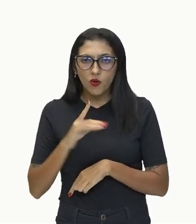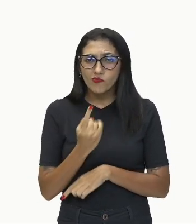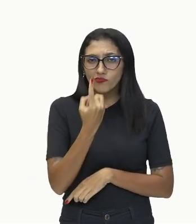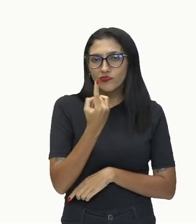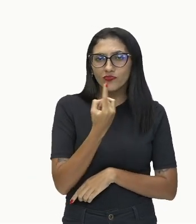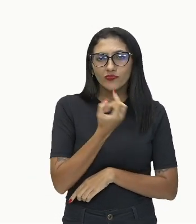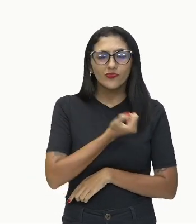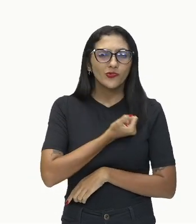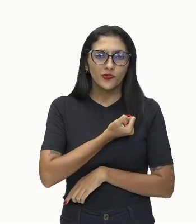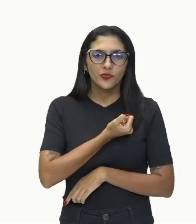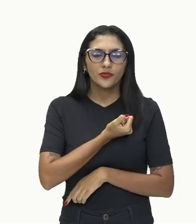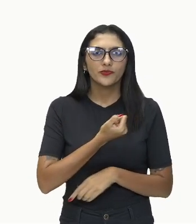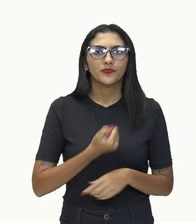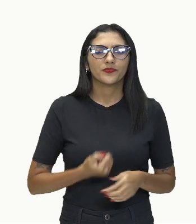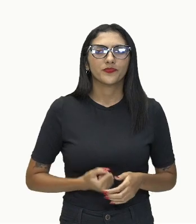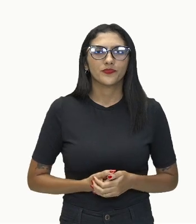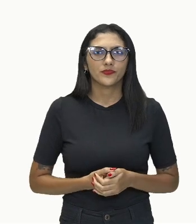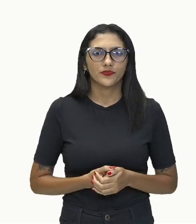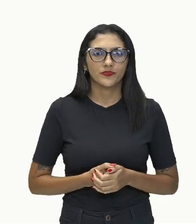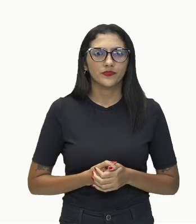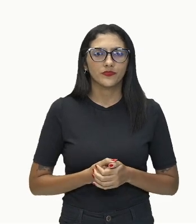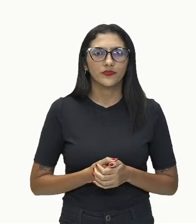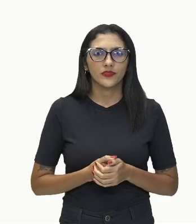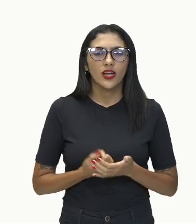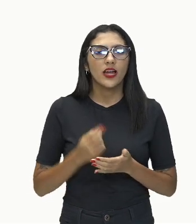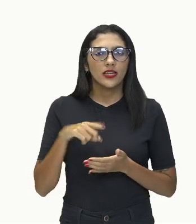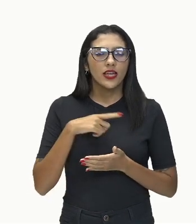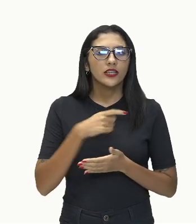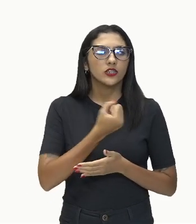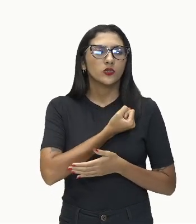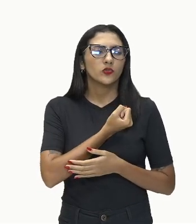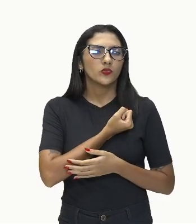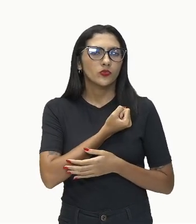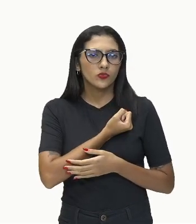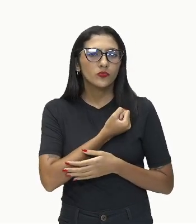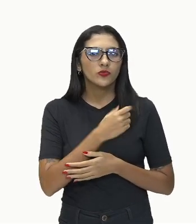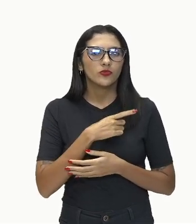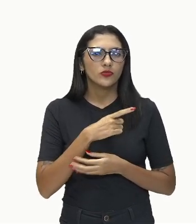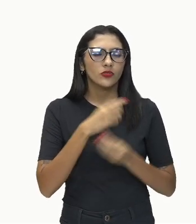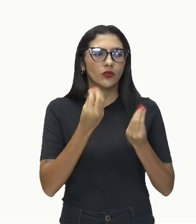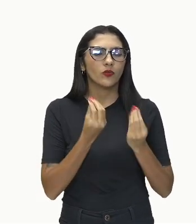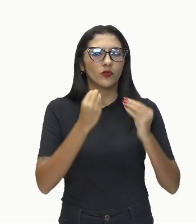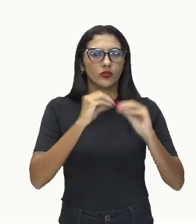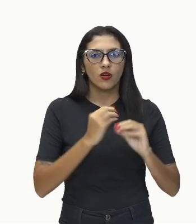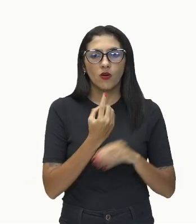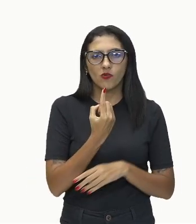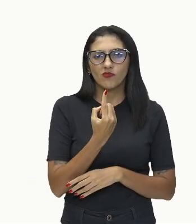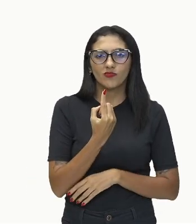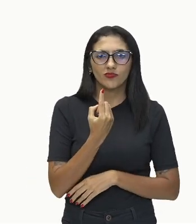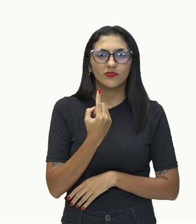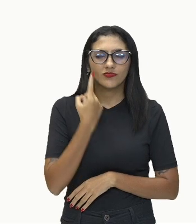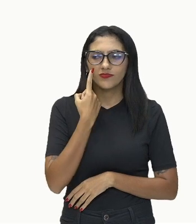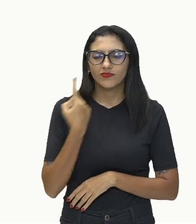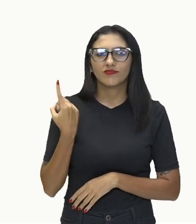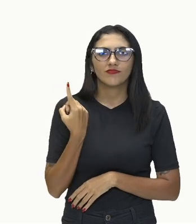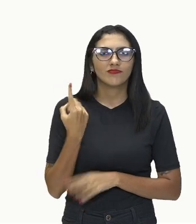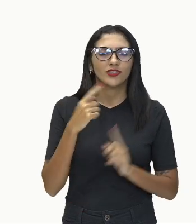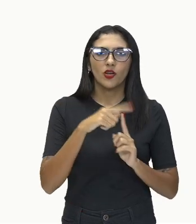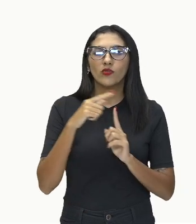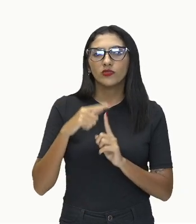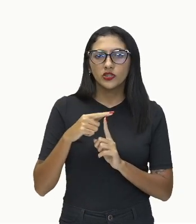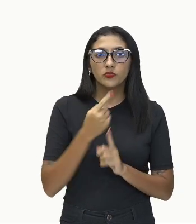Tá? E essa matriz é do tipo, é de ordem, né, 1 por 1, ou seja, é uma matriz quadrada de ordem